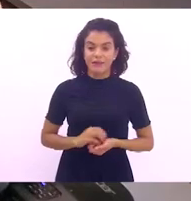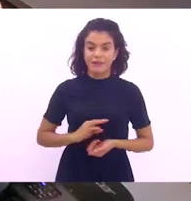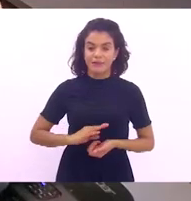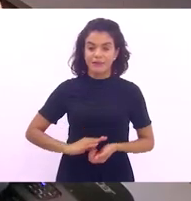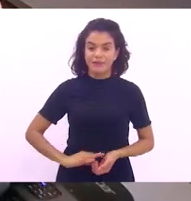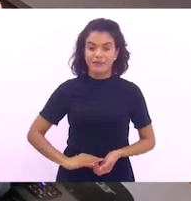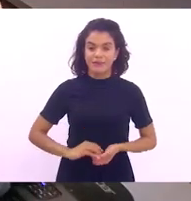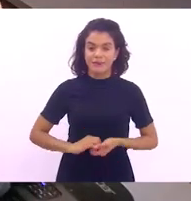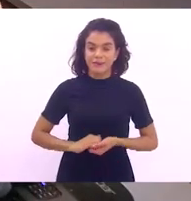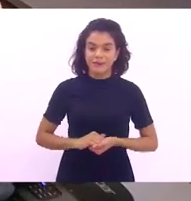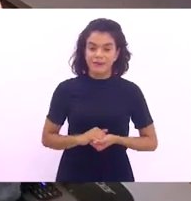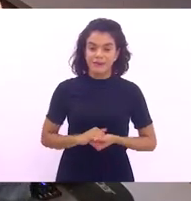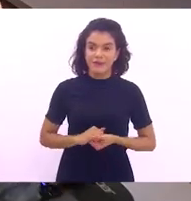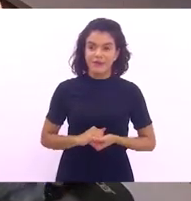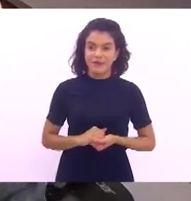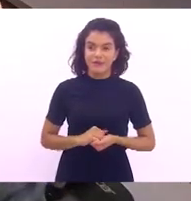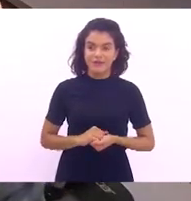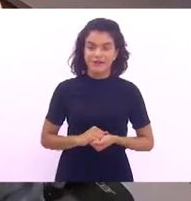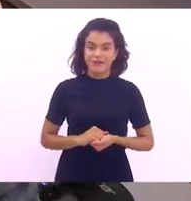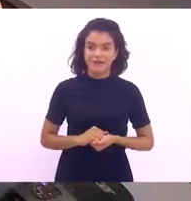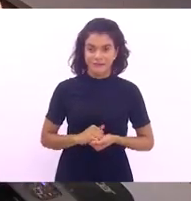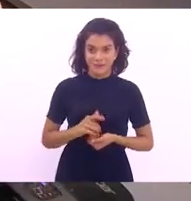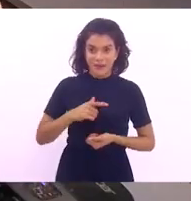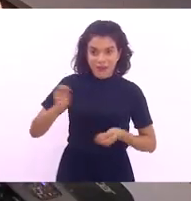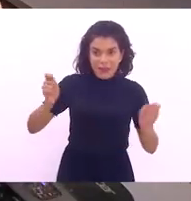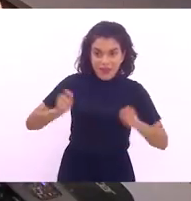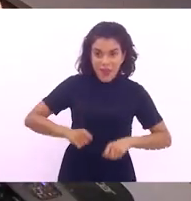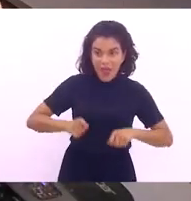tem mais lugar aqui na mesa não